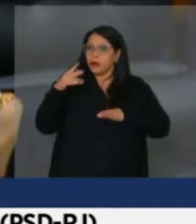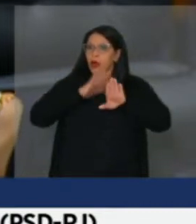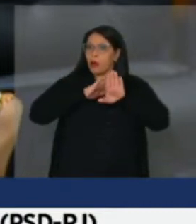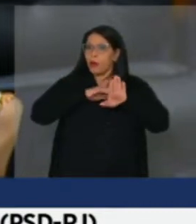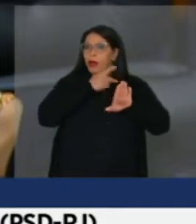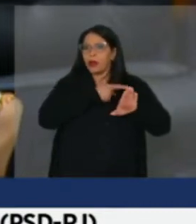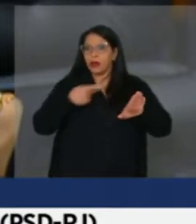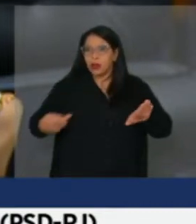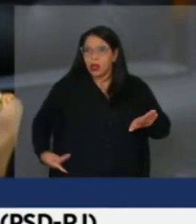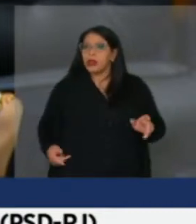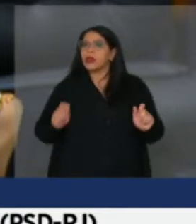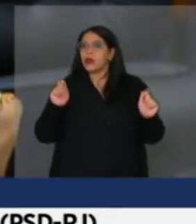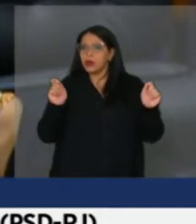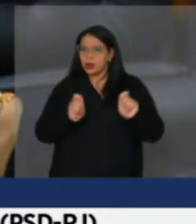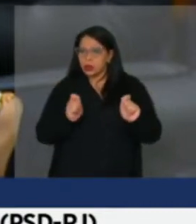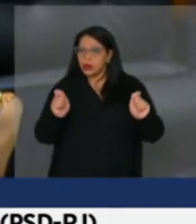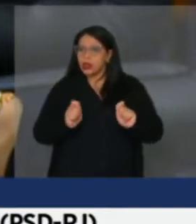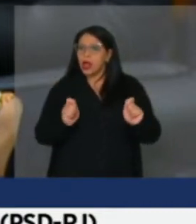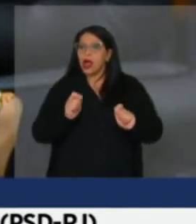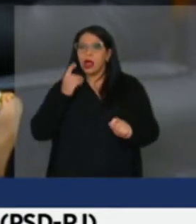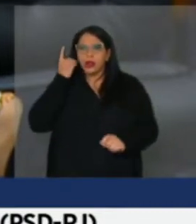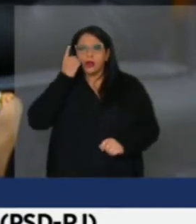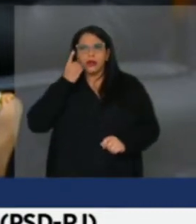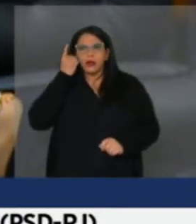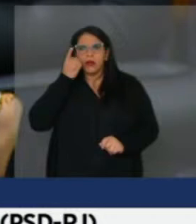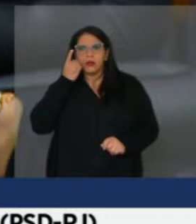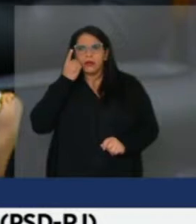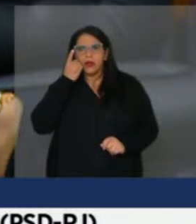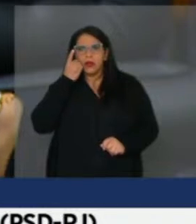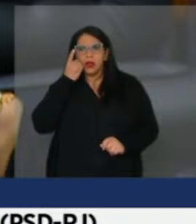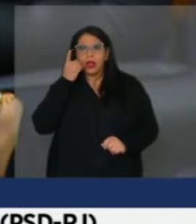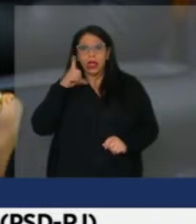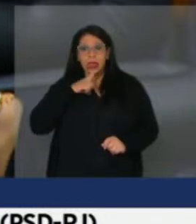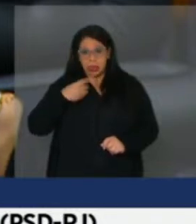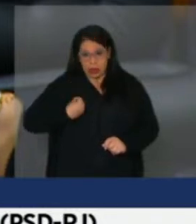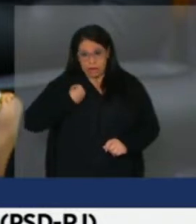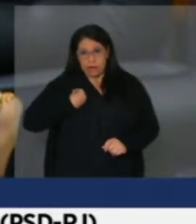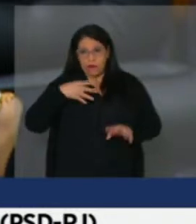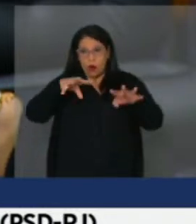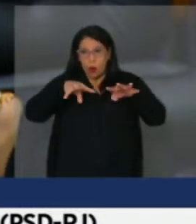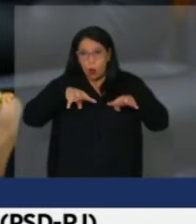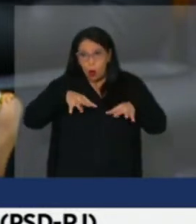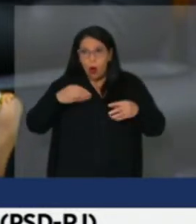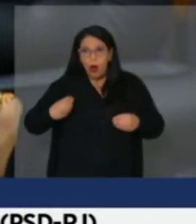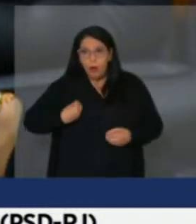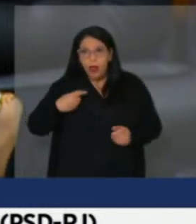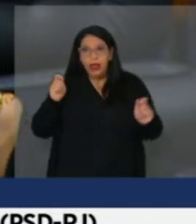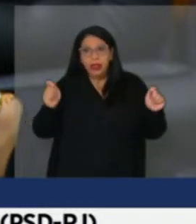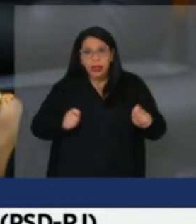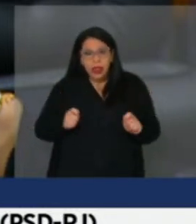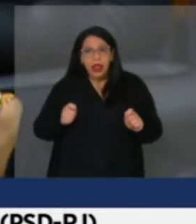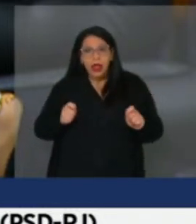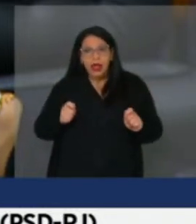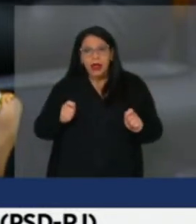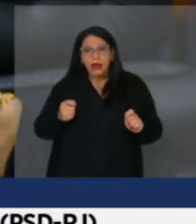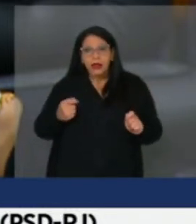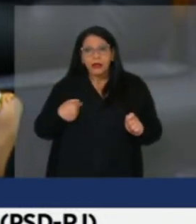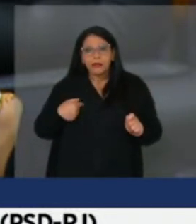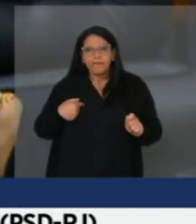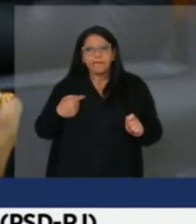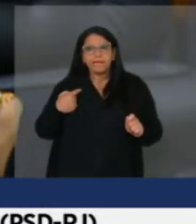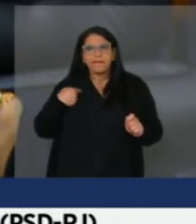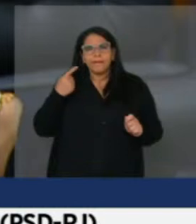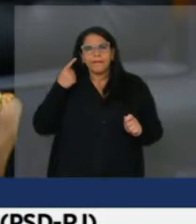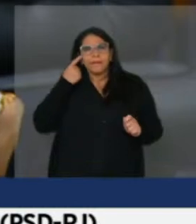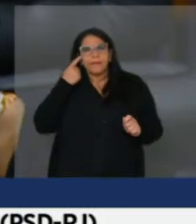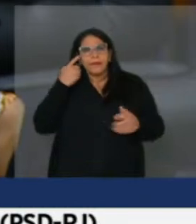Excelência permite que os parlamentares que estão aqui possam atribuir a